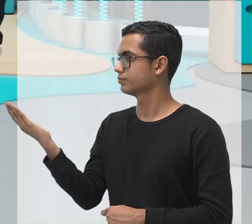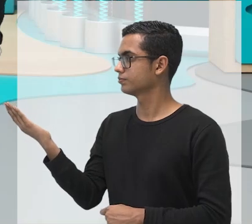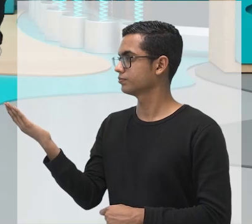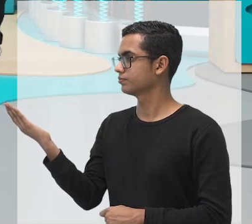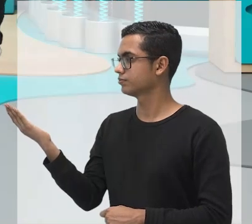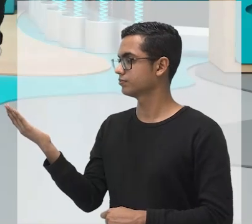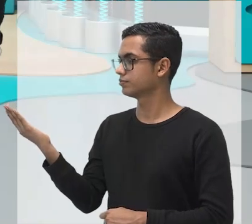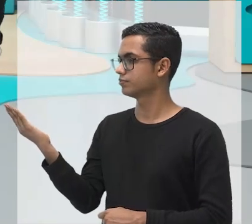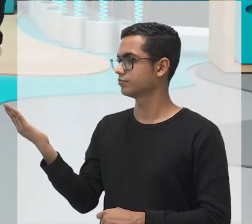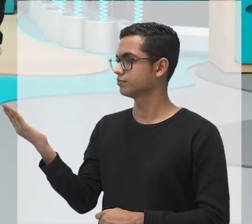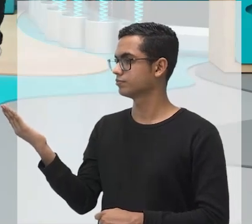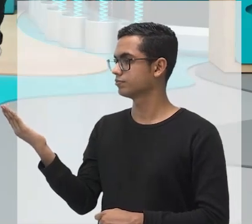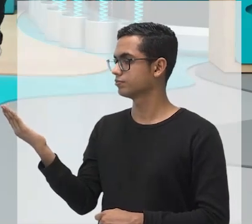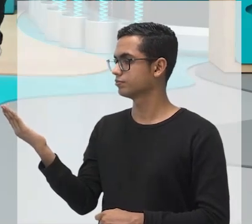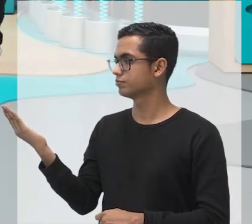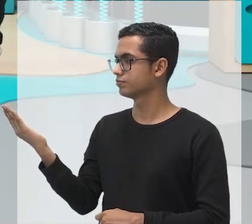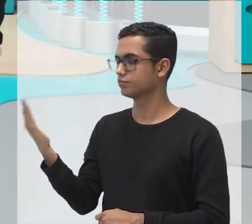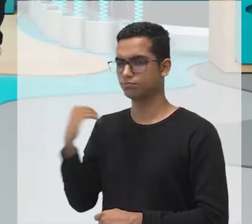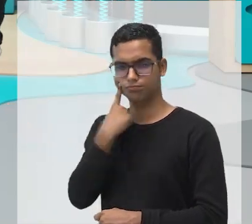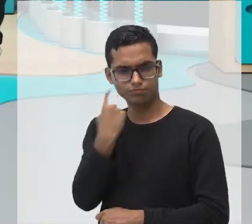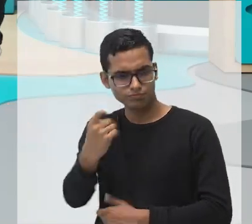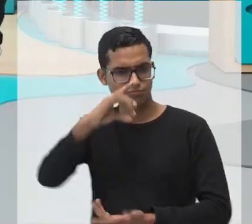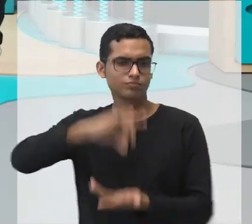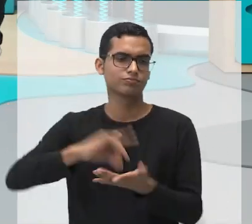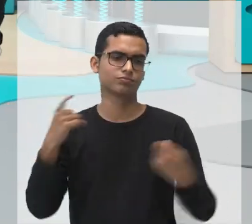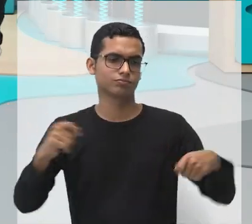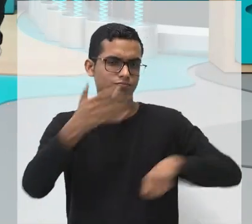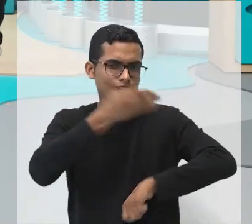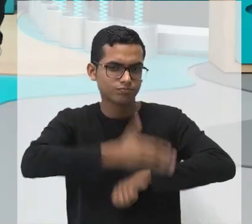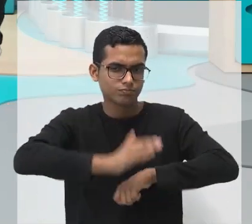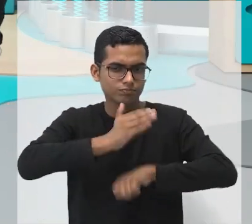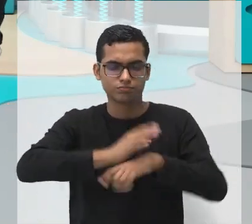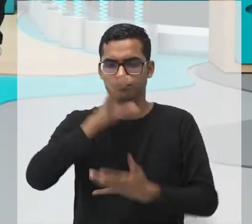não é mesmo? Também precisa aí de bastante